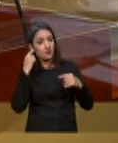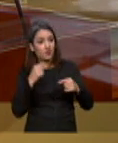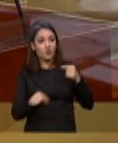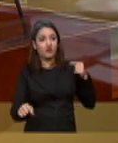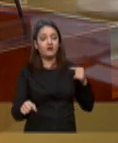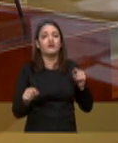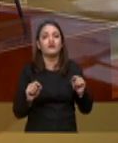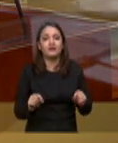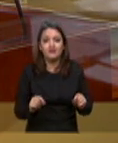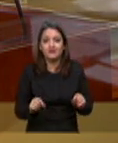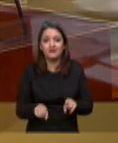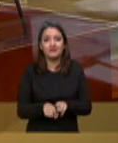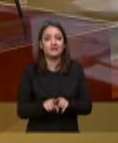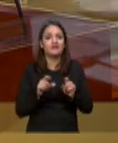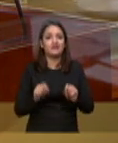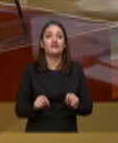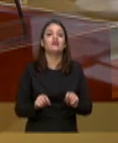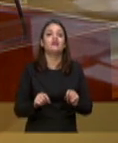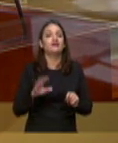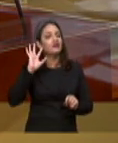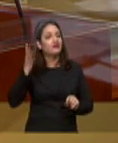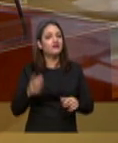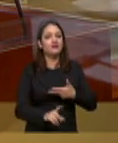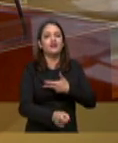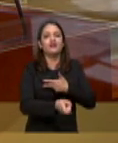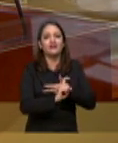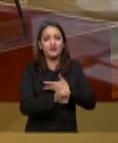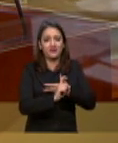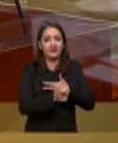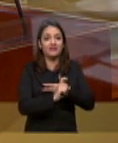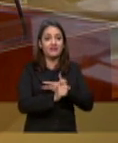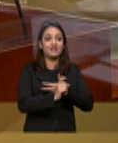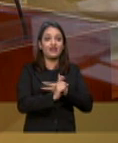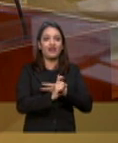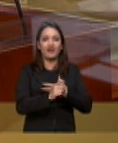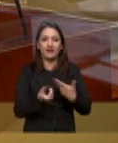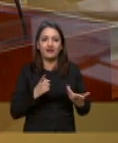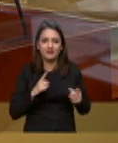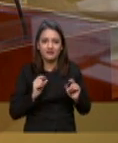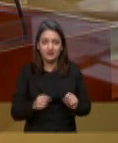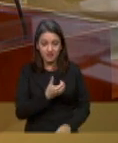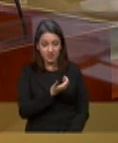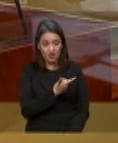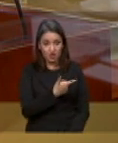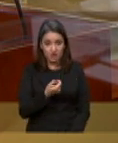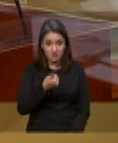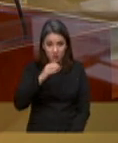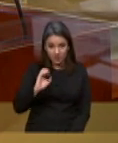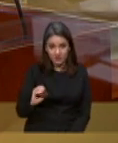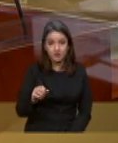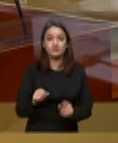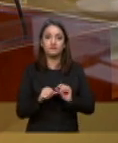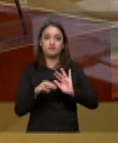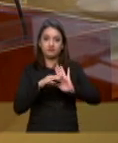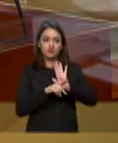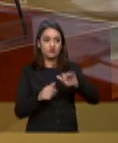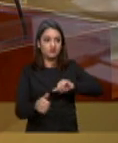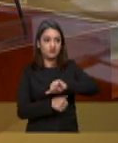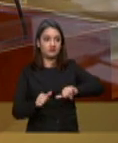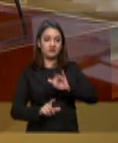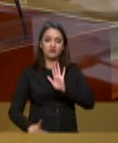relação também à vontade do Poder Executivo, que em 2010 editou a medida provisória 497, que alterou o dispositivo impugnado